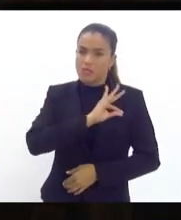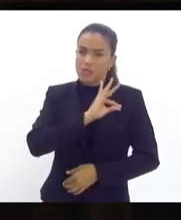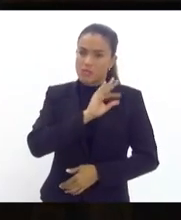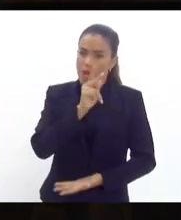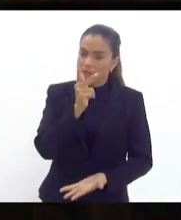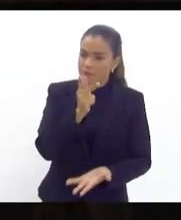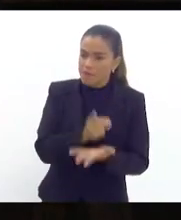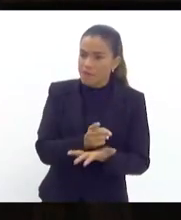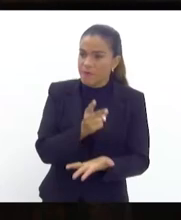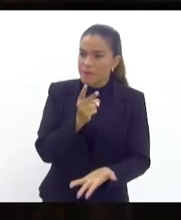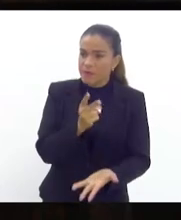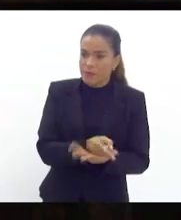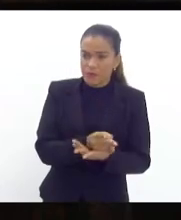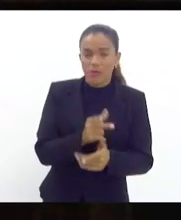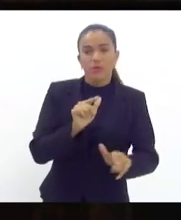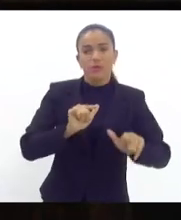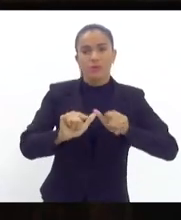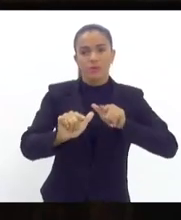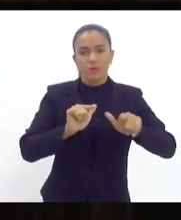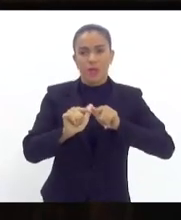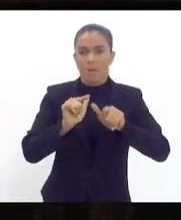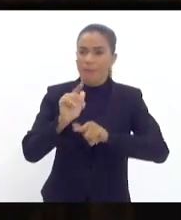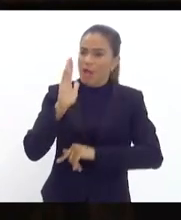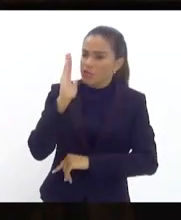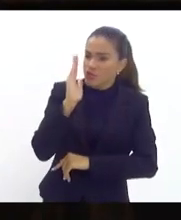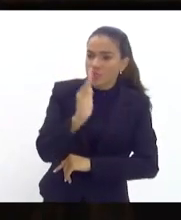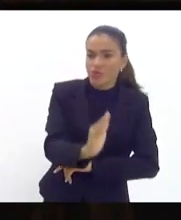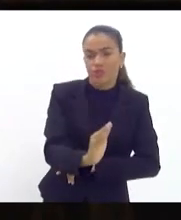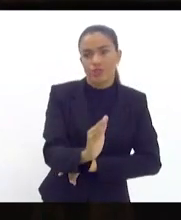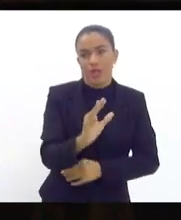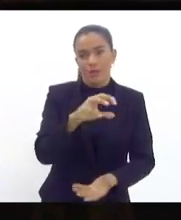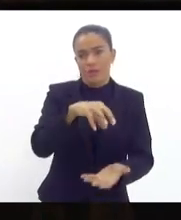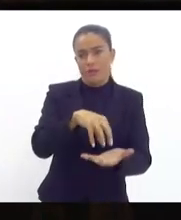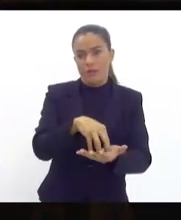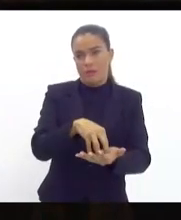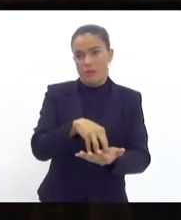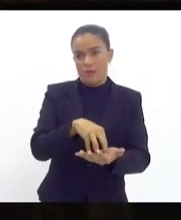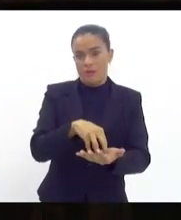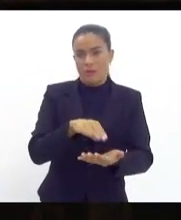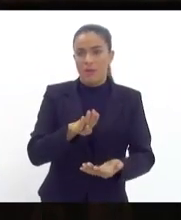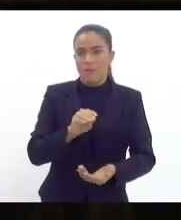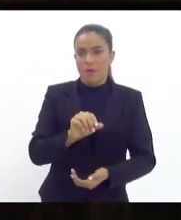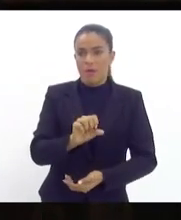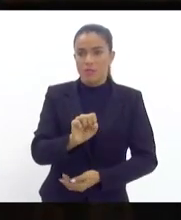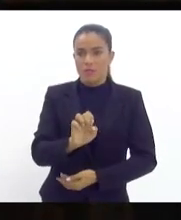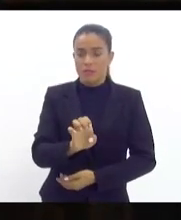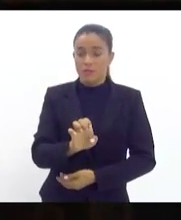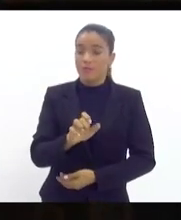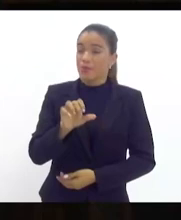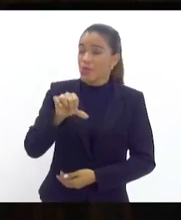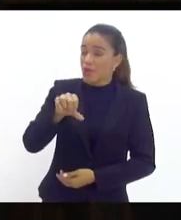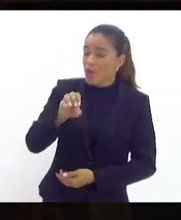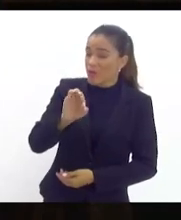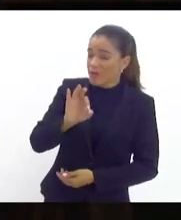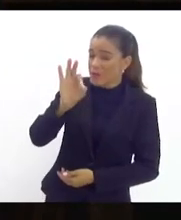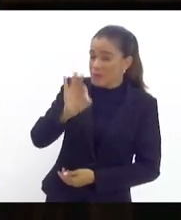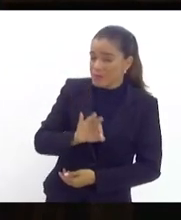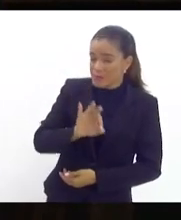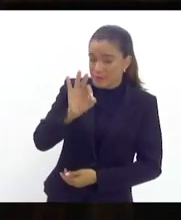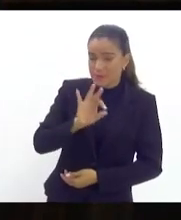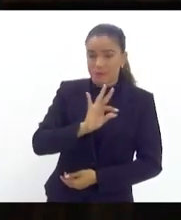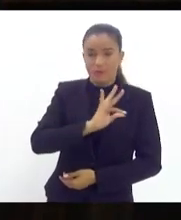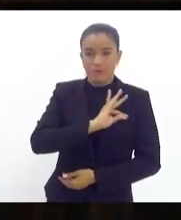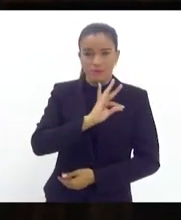os policiais que trabalham diretamente na base hoje 90% até mais disso